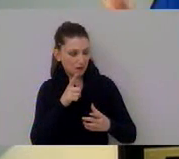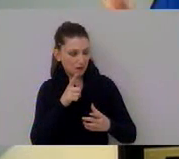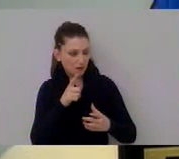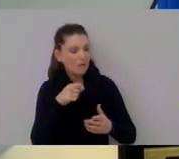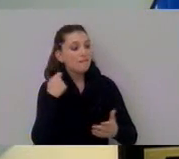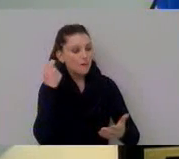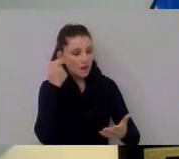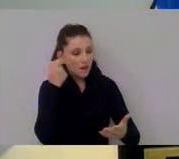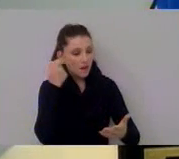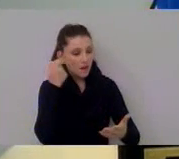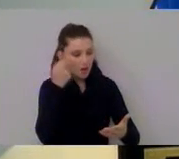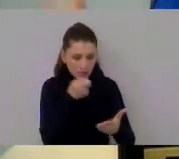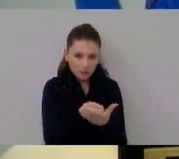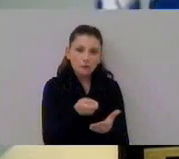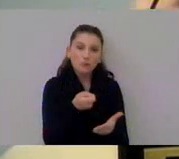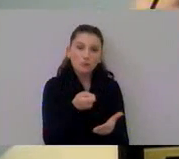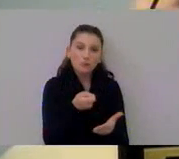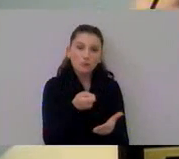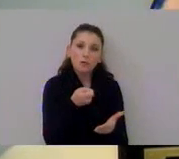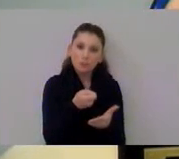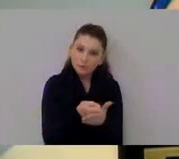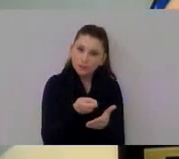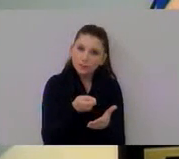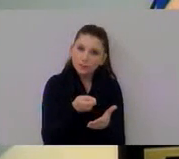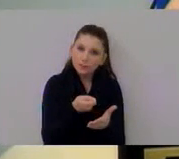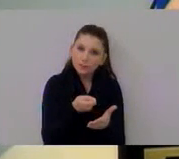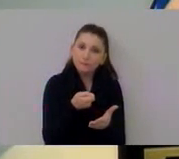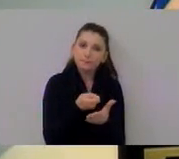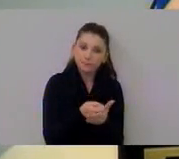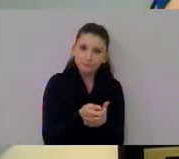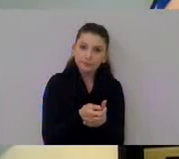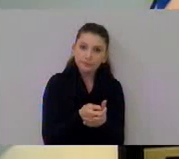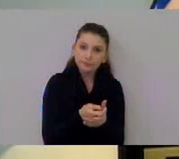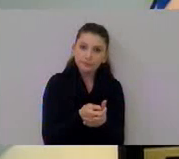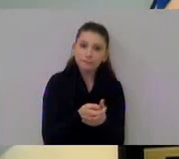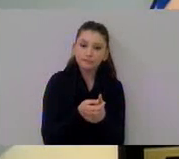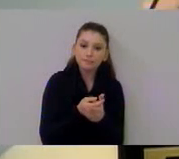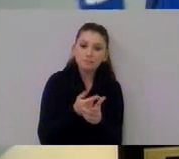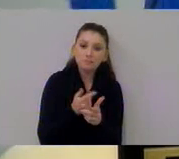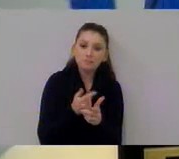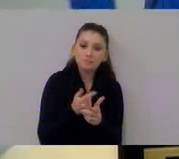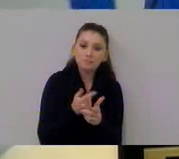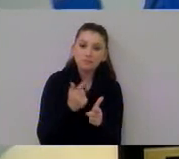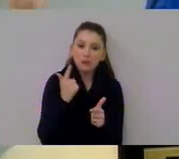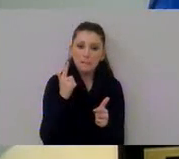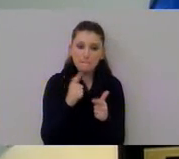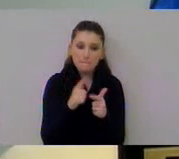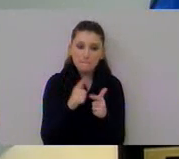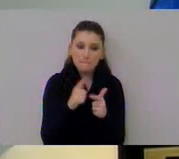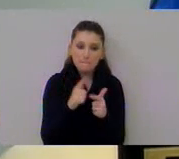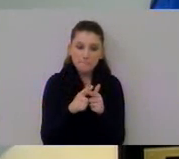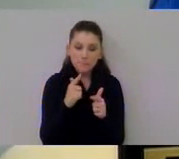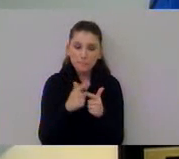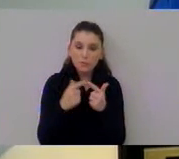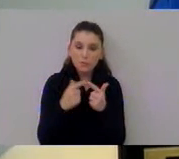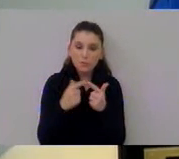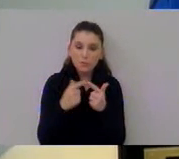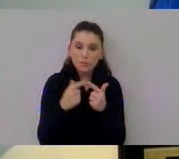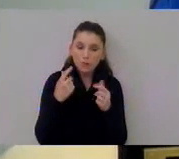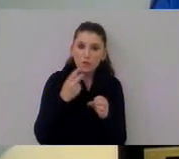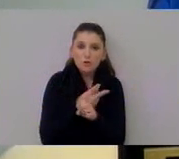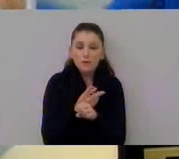a cobrança. Porque o fiscalizador, é claro que nós temos